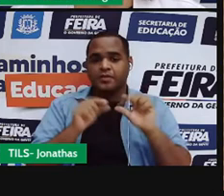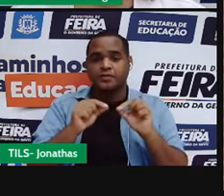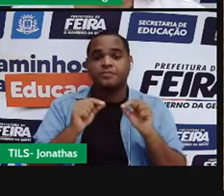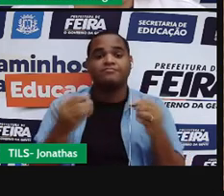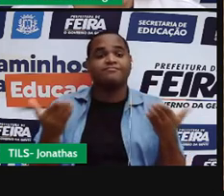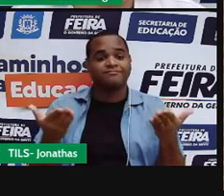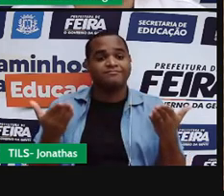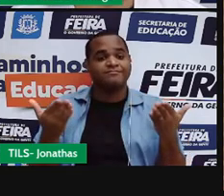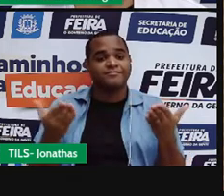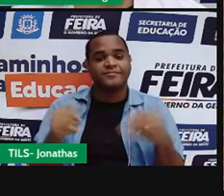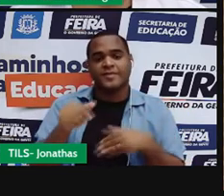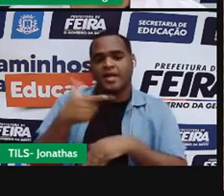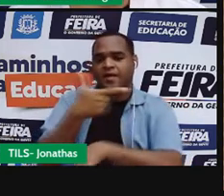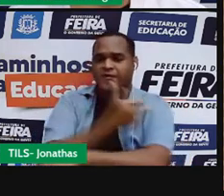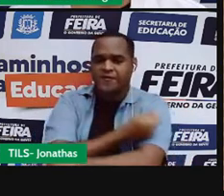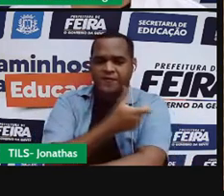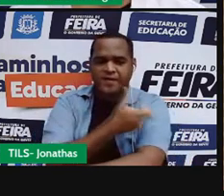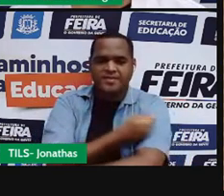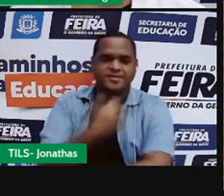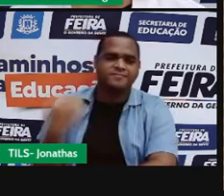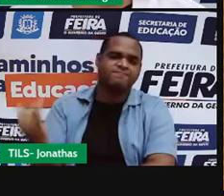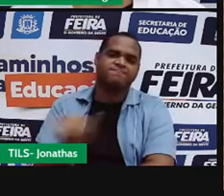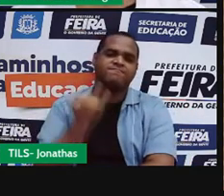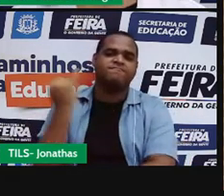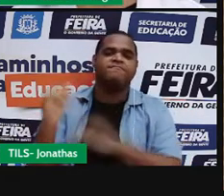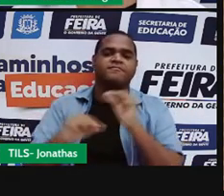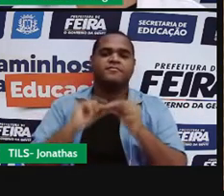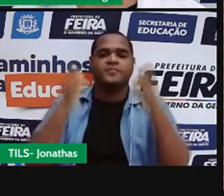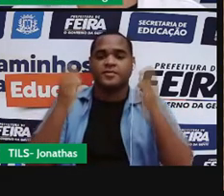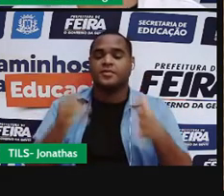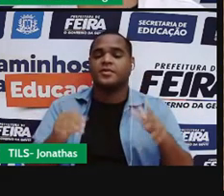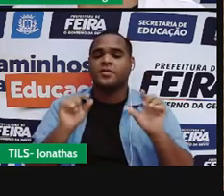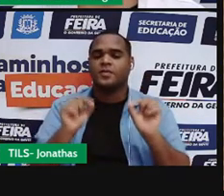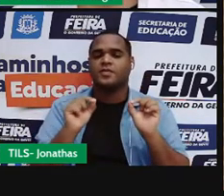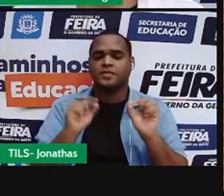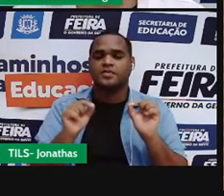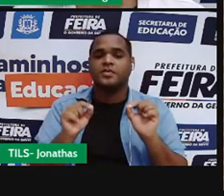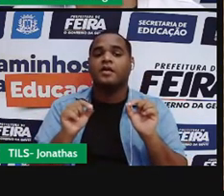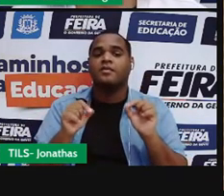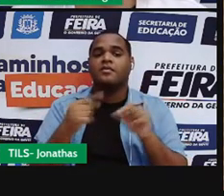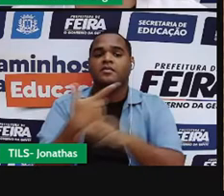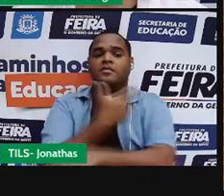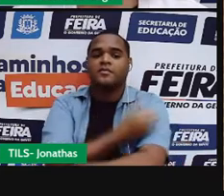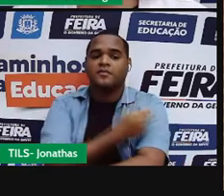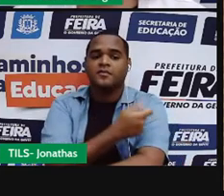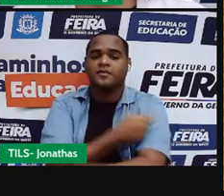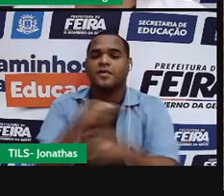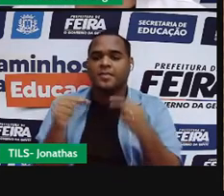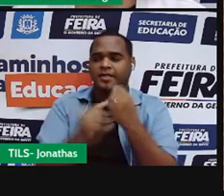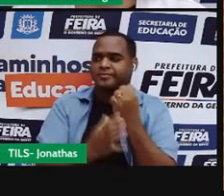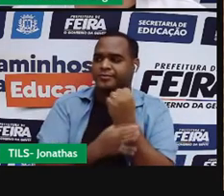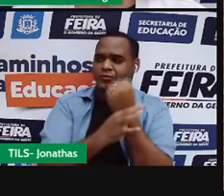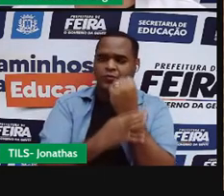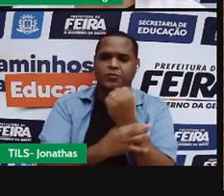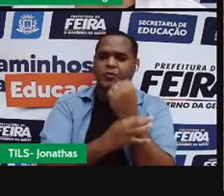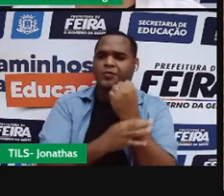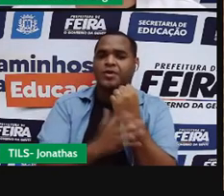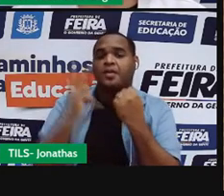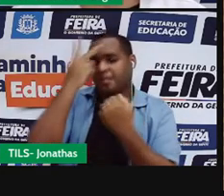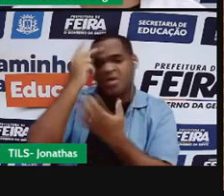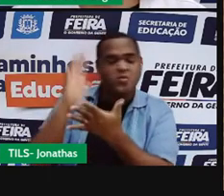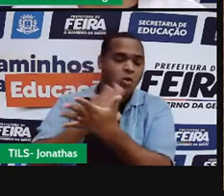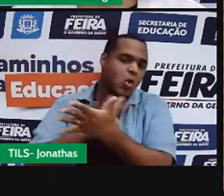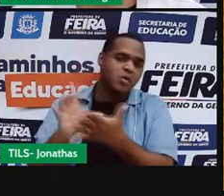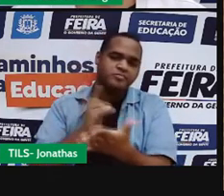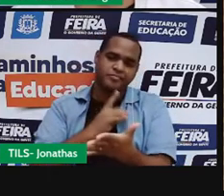se vacinar é muito importante. E, principalmente, Thay, que se vacinar é seguro. Algumas pessoas